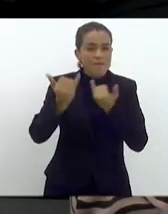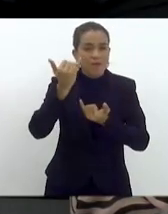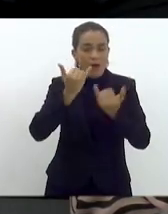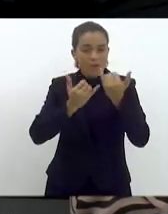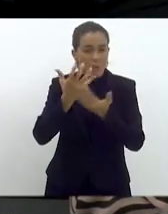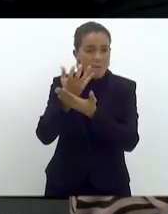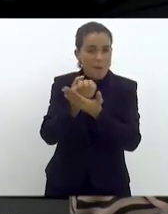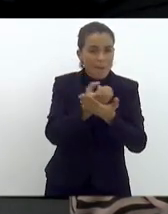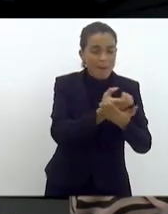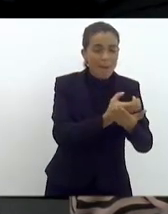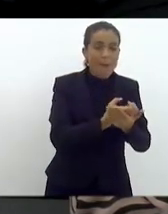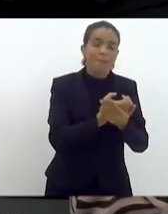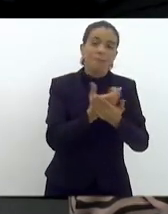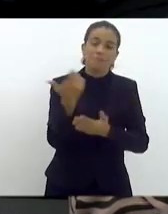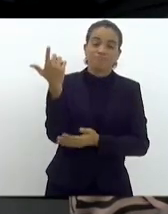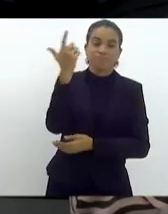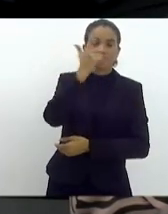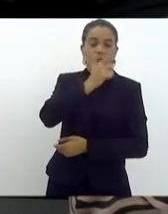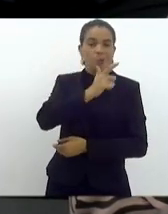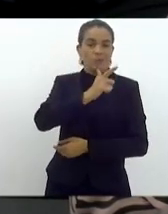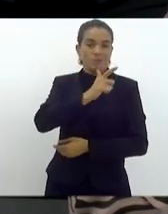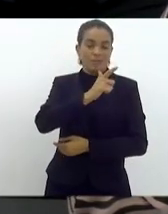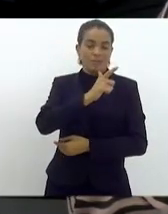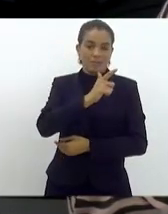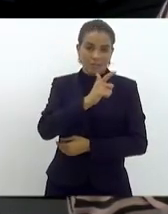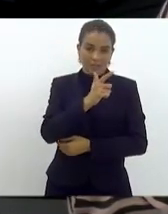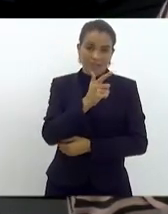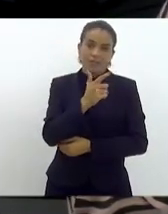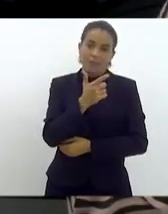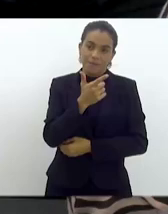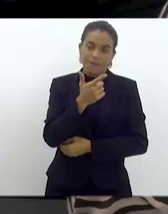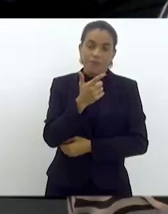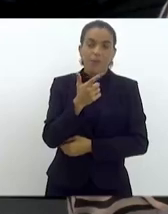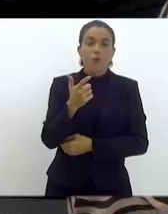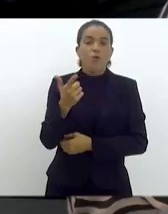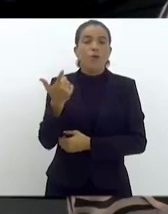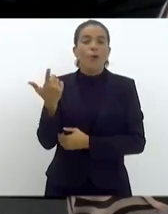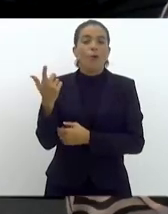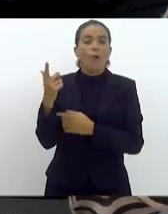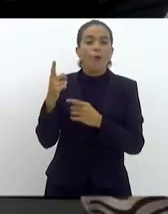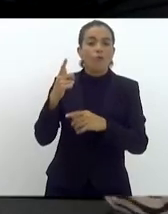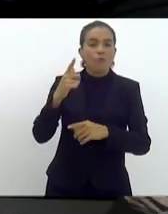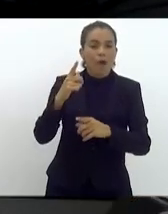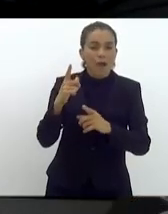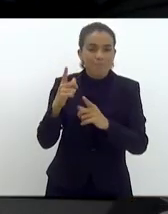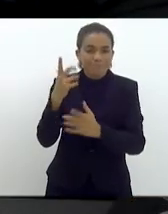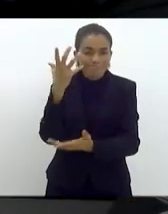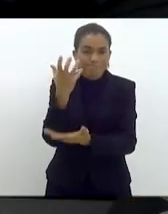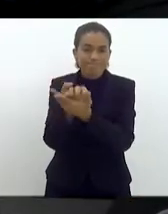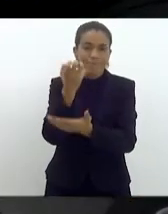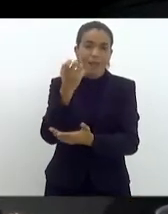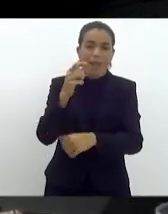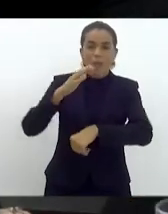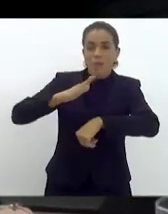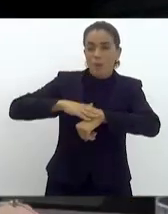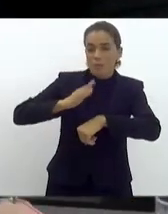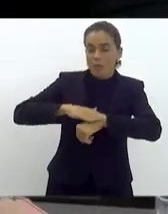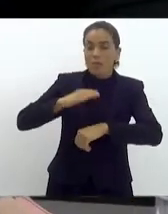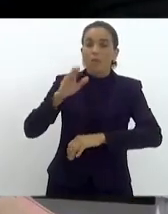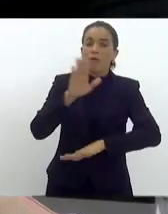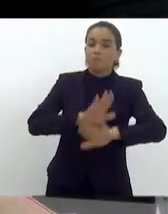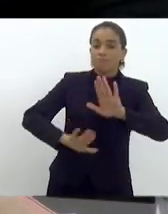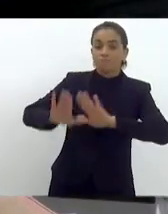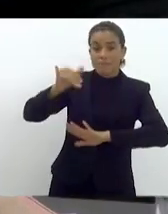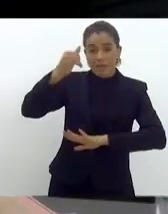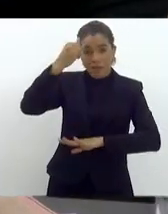para a gente conseguir obter uma uma fotografia daquele momento do que pode ser feito para prevenir para